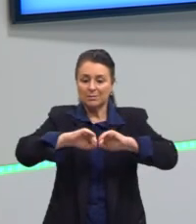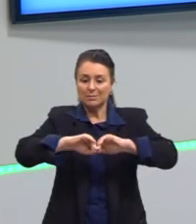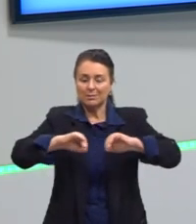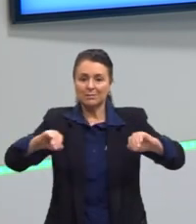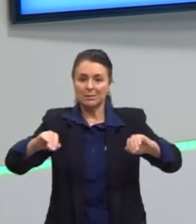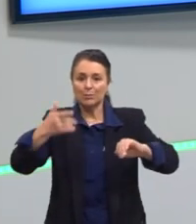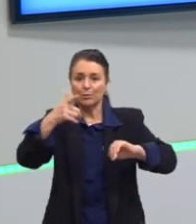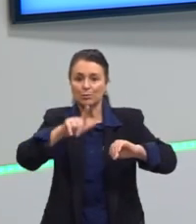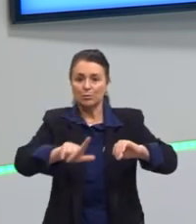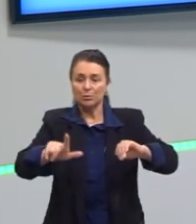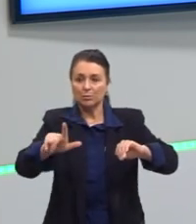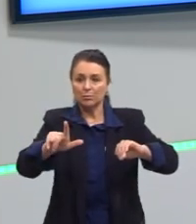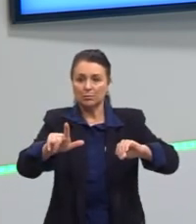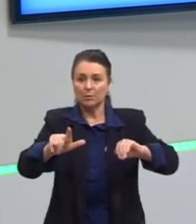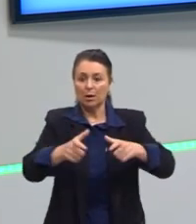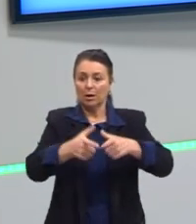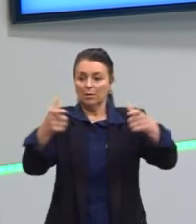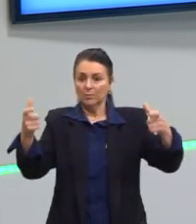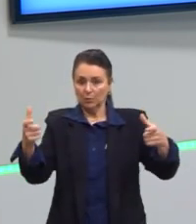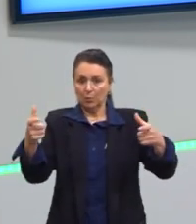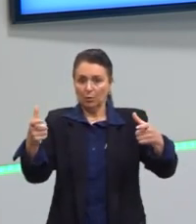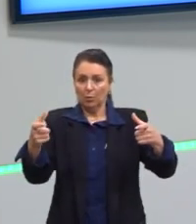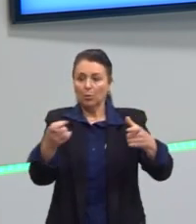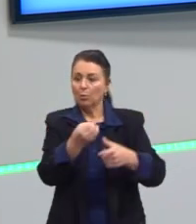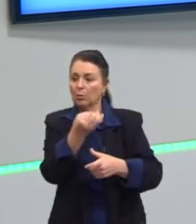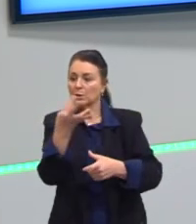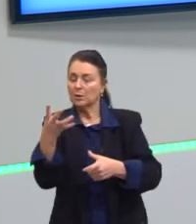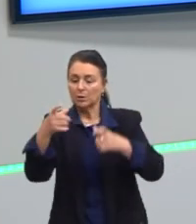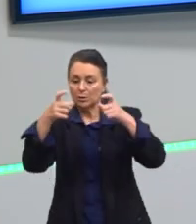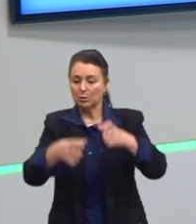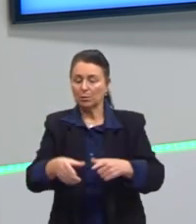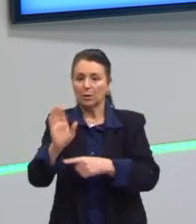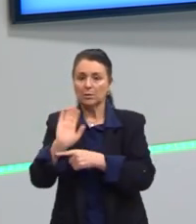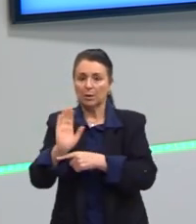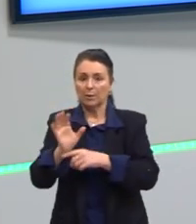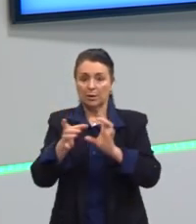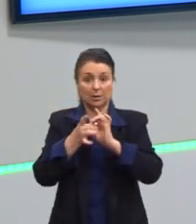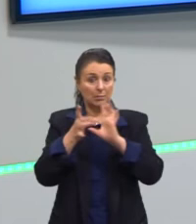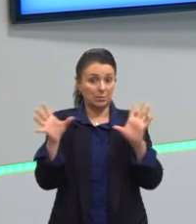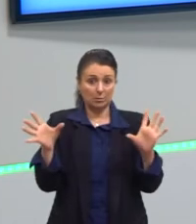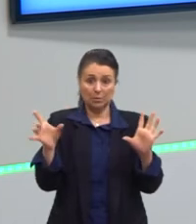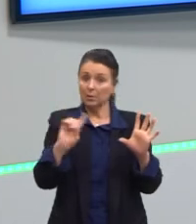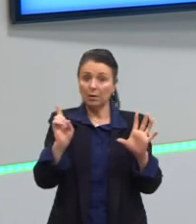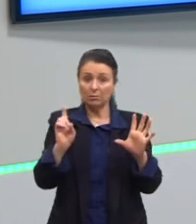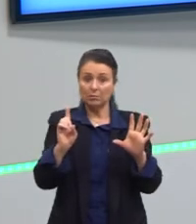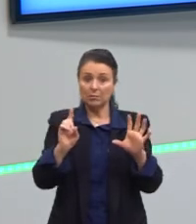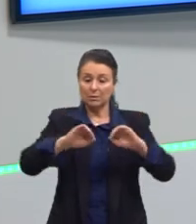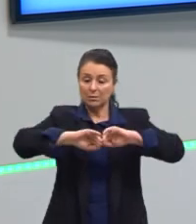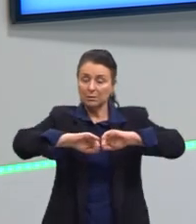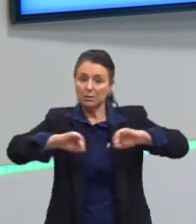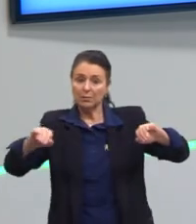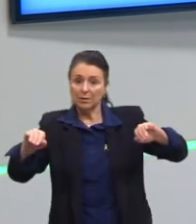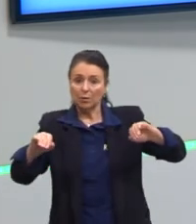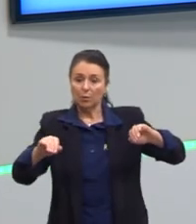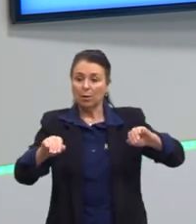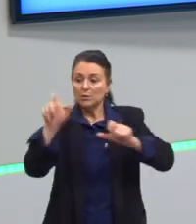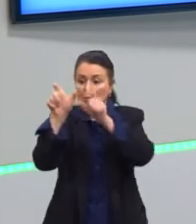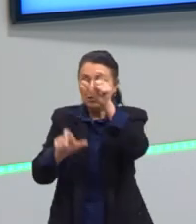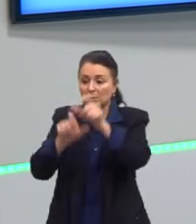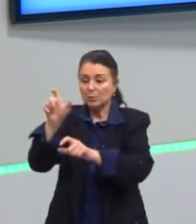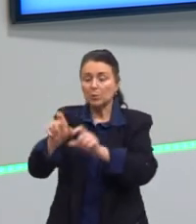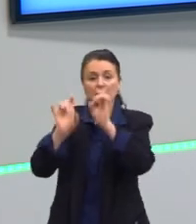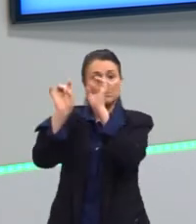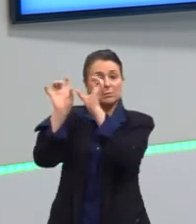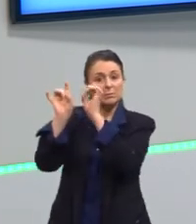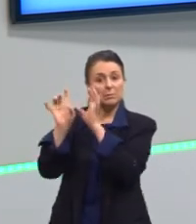a ampliamos as salas de cinemas isso democratizou não isso segregou então é para um público específico é